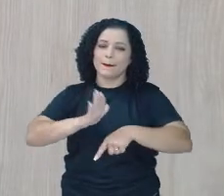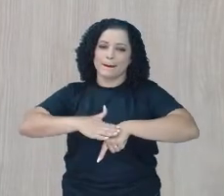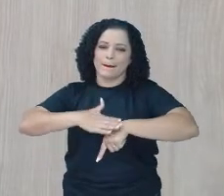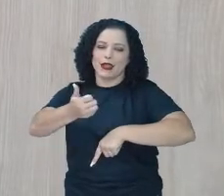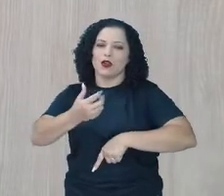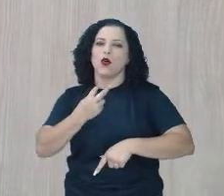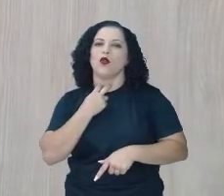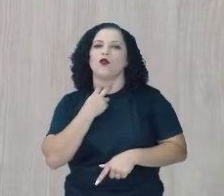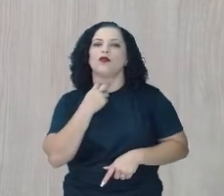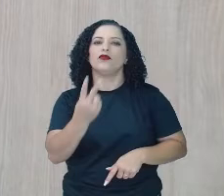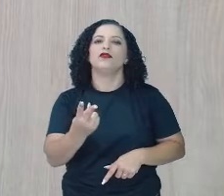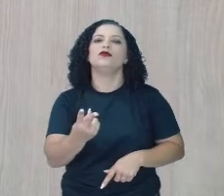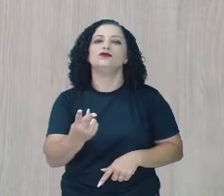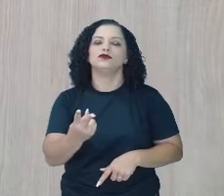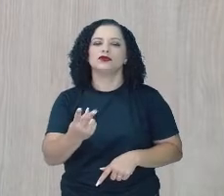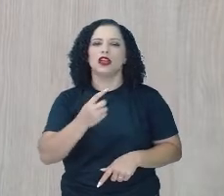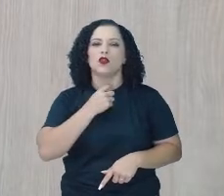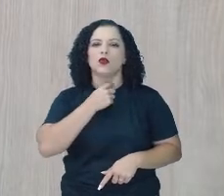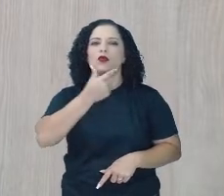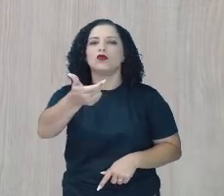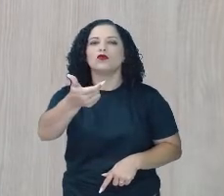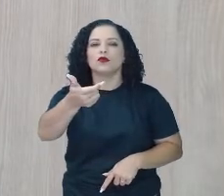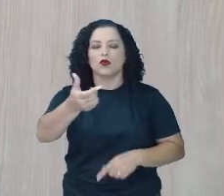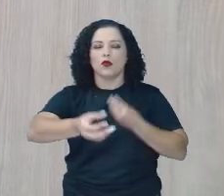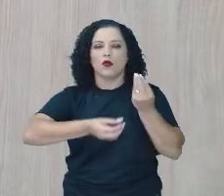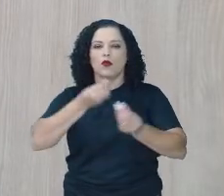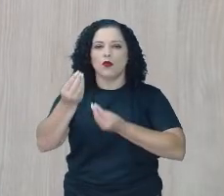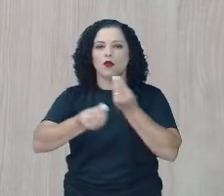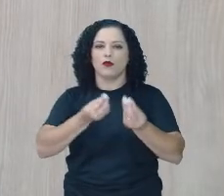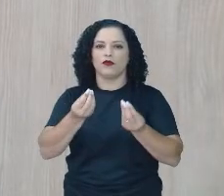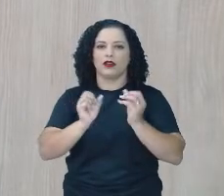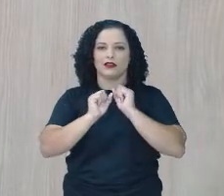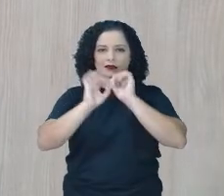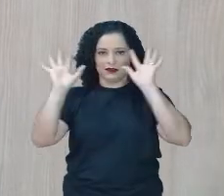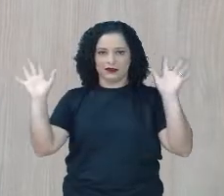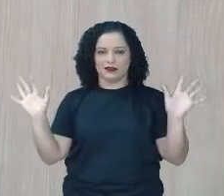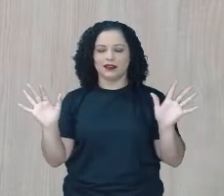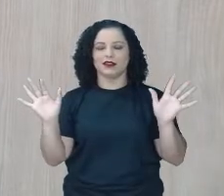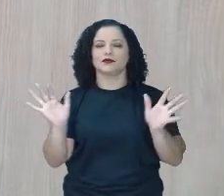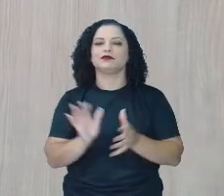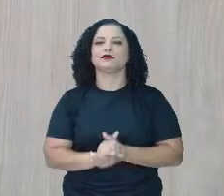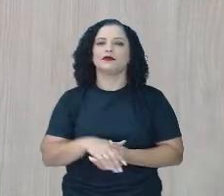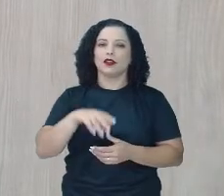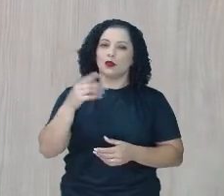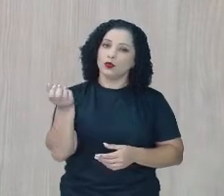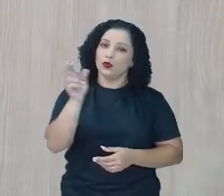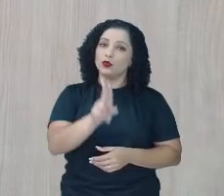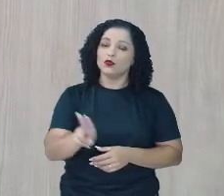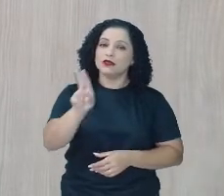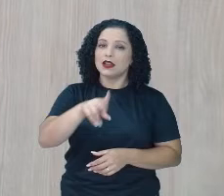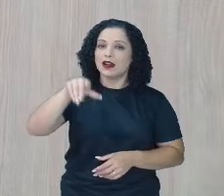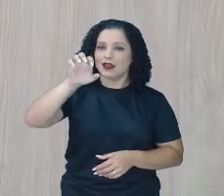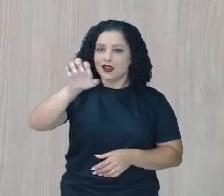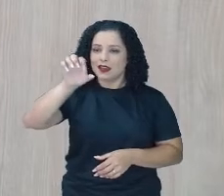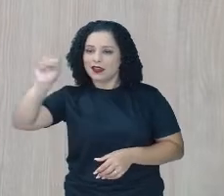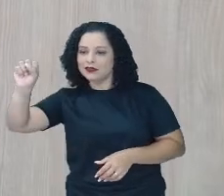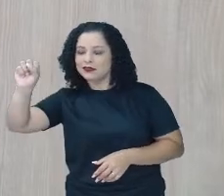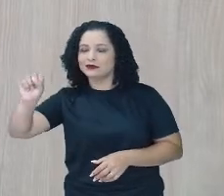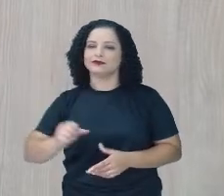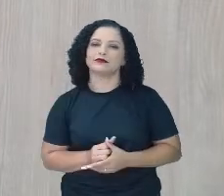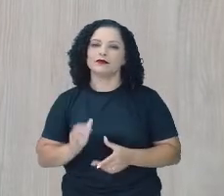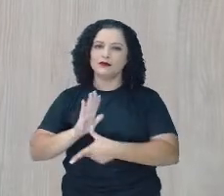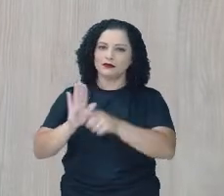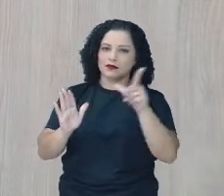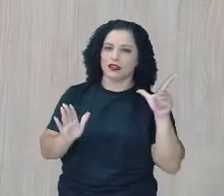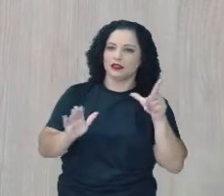o som do chiado de S, SS, CH, etc., para um som de ES no finalzinho. Você conseguiu ouvir agora. Então, o que era